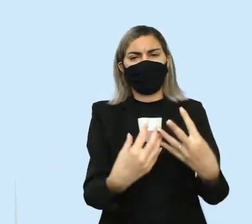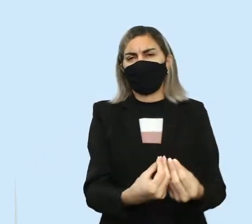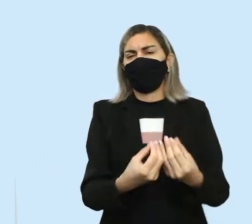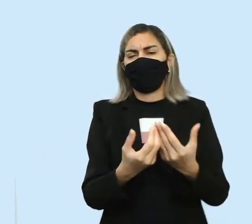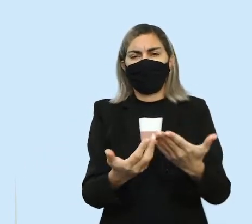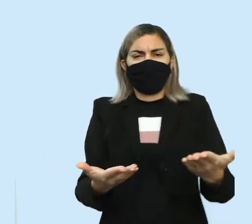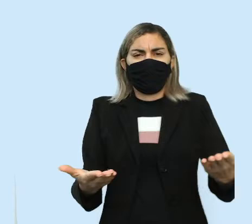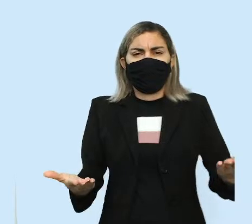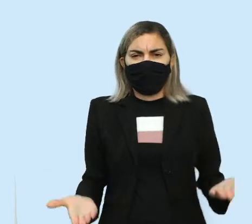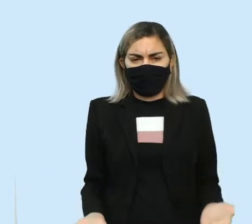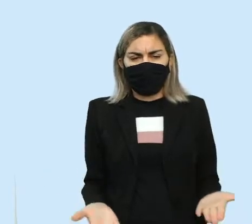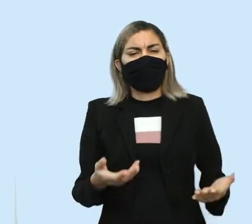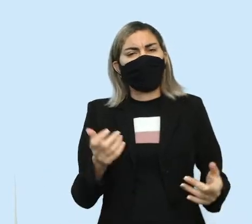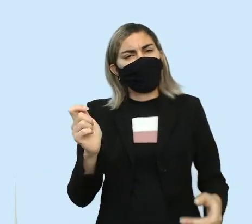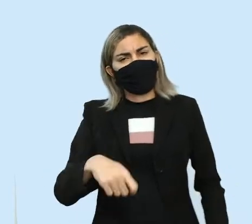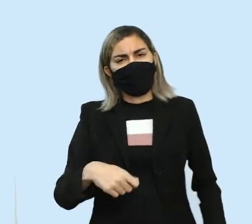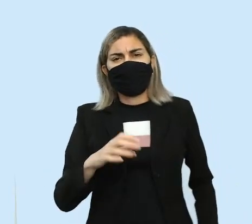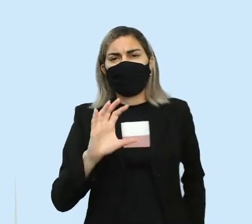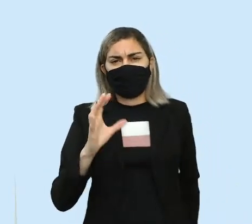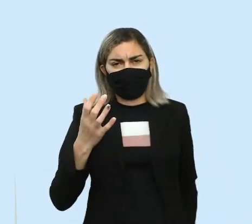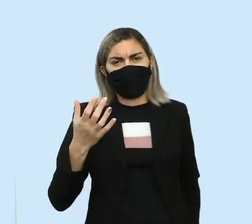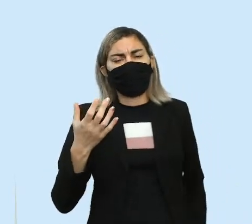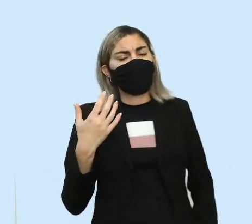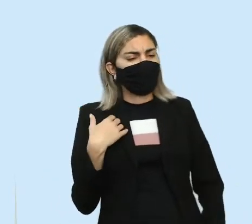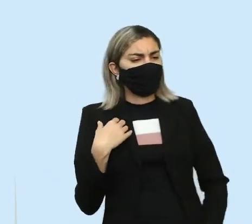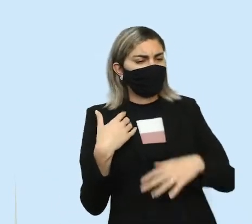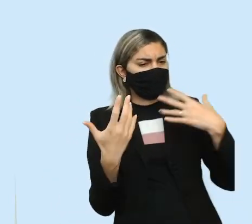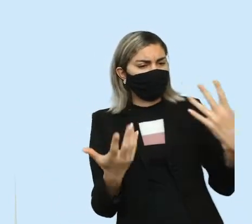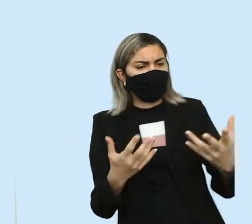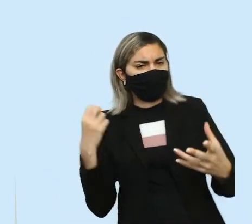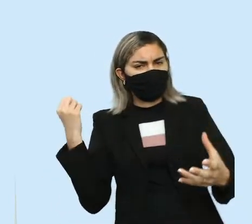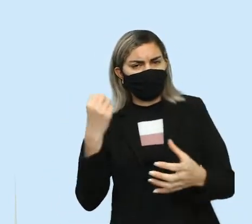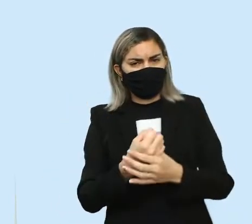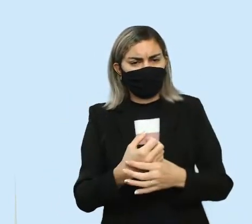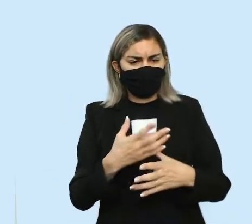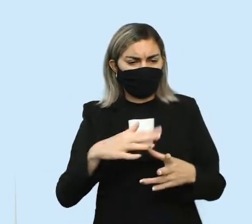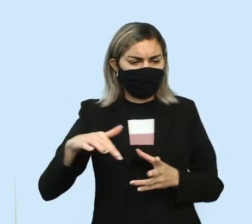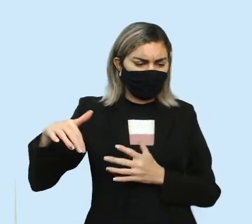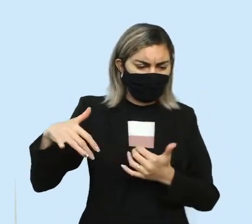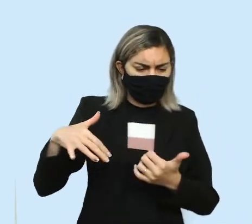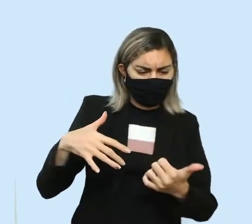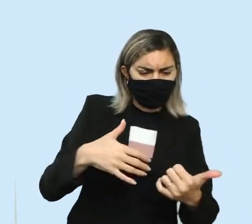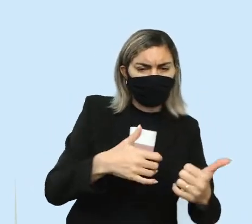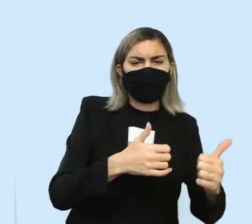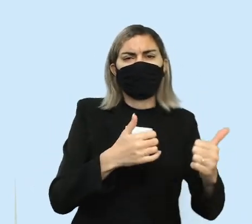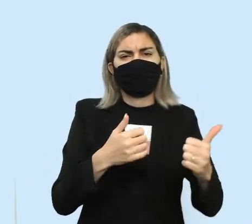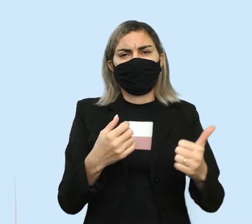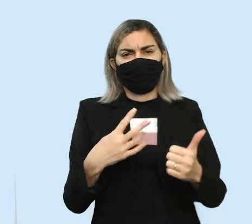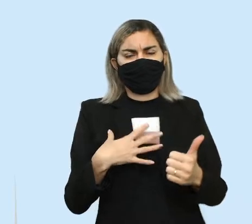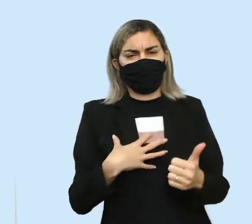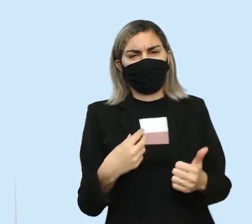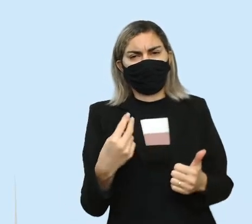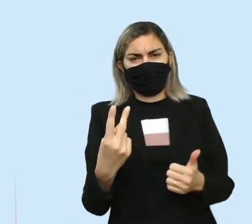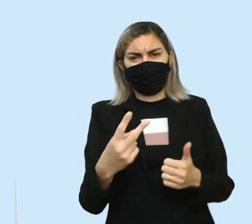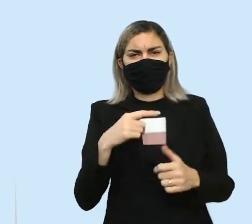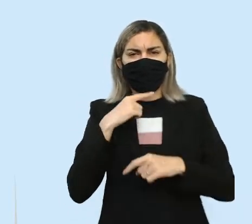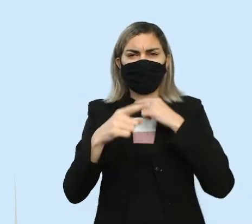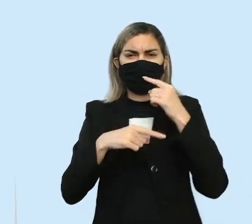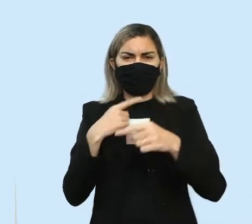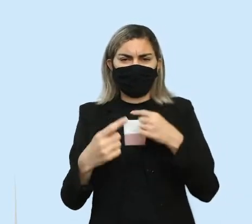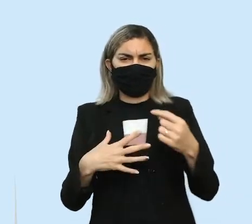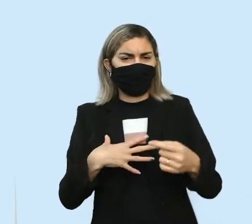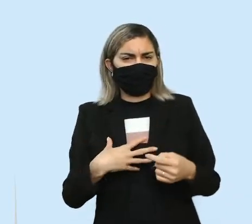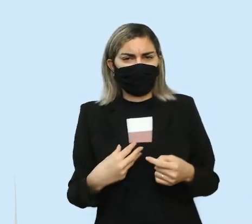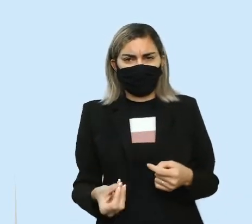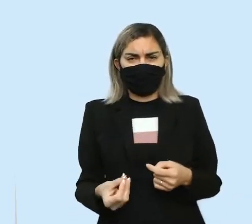sustento para que a sedentarização possa acontecer. Então, Abraão vai cruzar, né, e com os seus 2 filhos, né, ele não conseguiram no primeiro momento